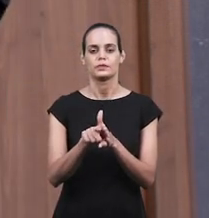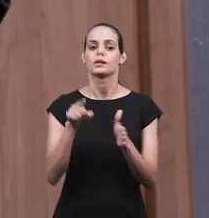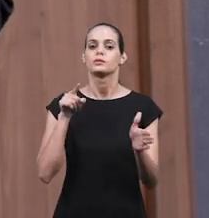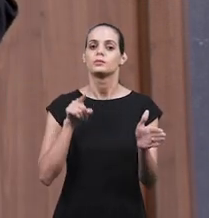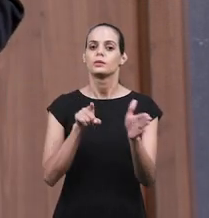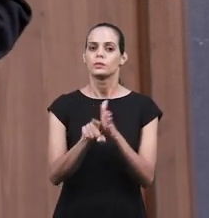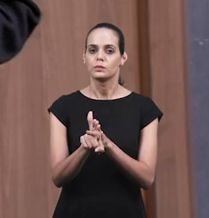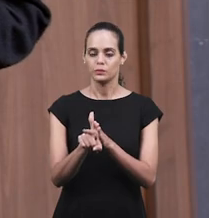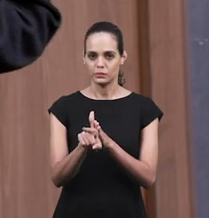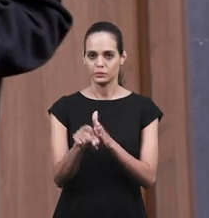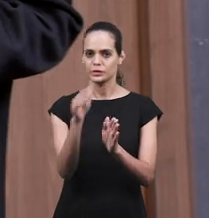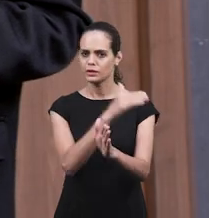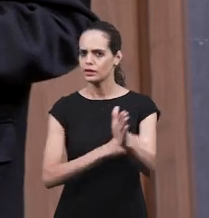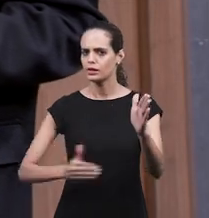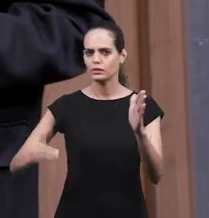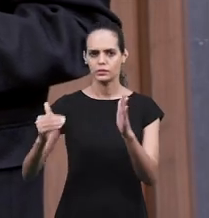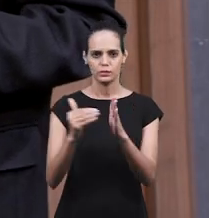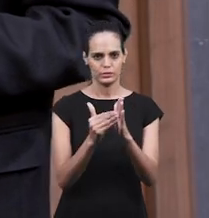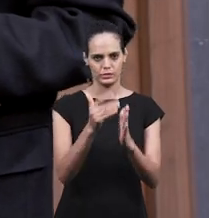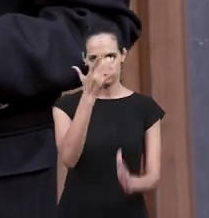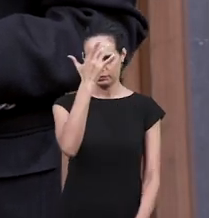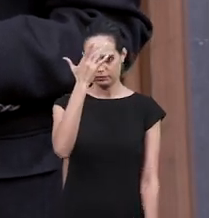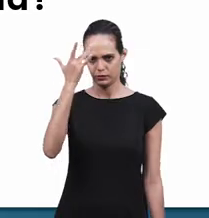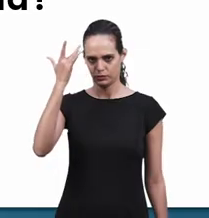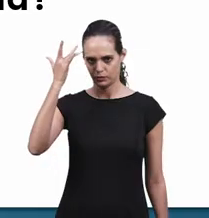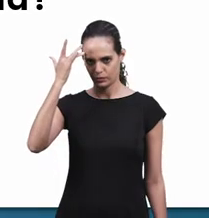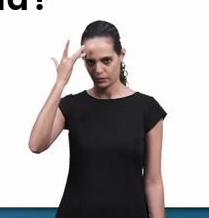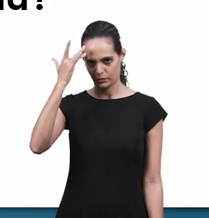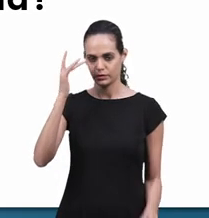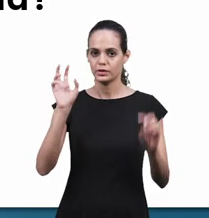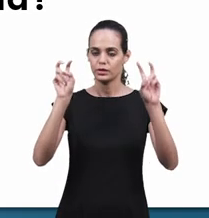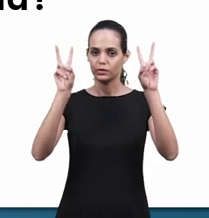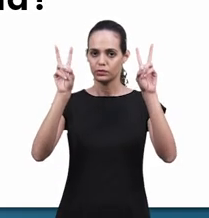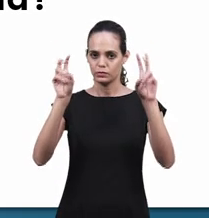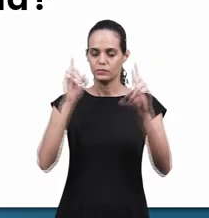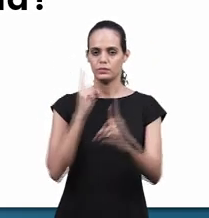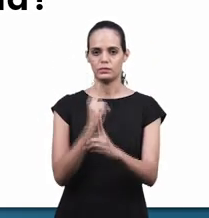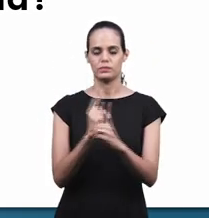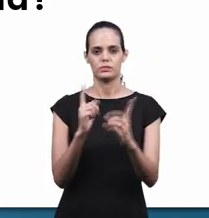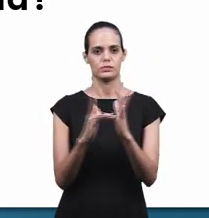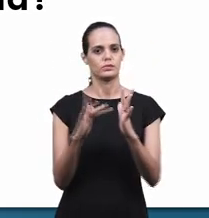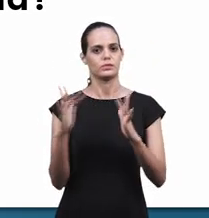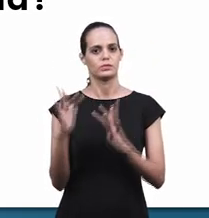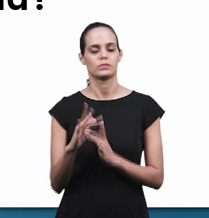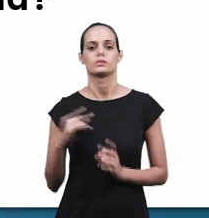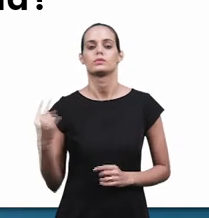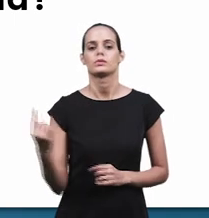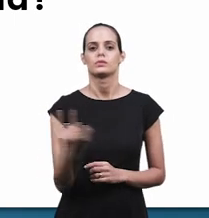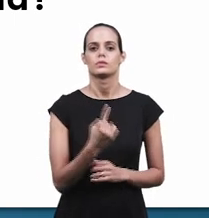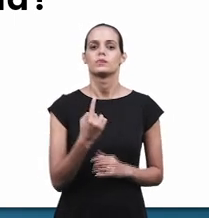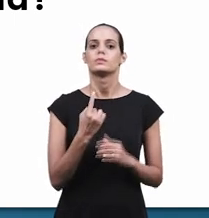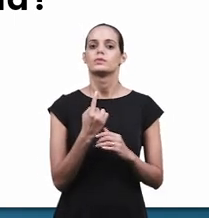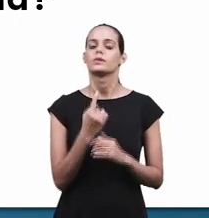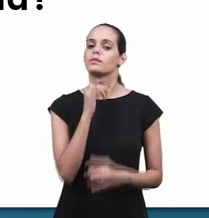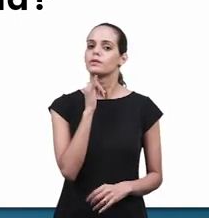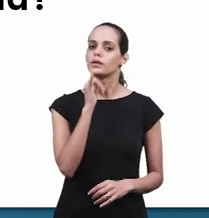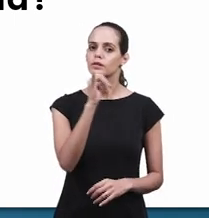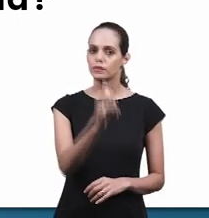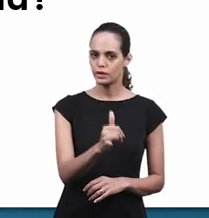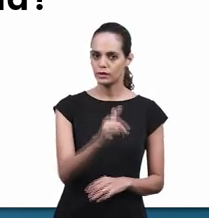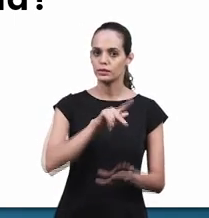uma pergunta destinada ou dirigida a todos. O assunto é este, encontros com Jesus. Vamos falar sobre a parábola do